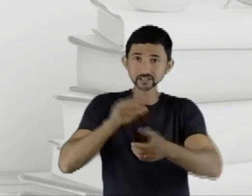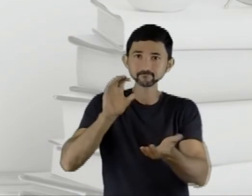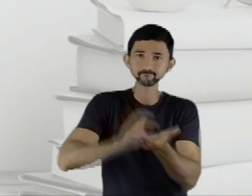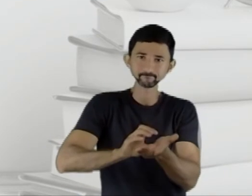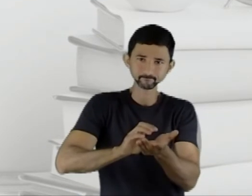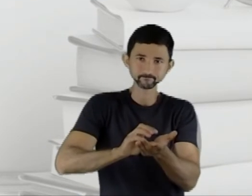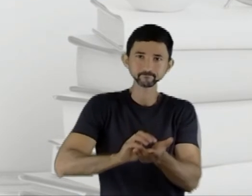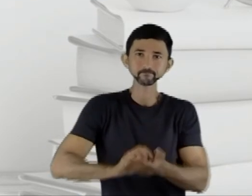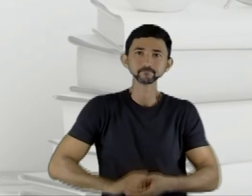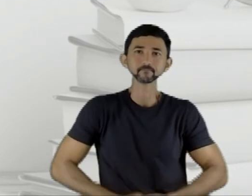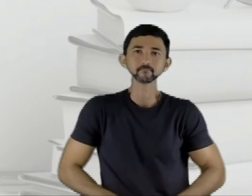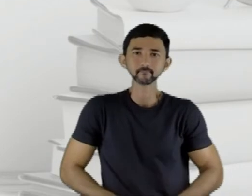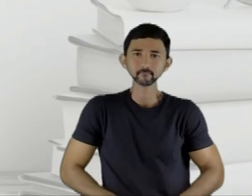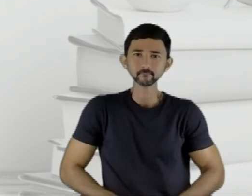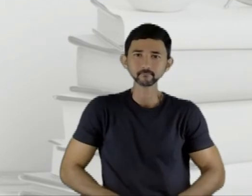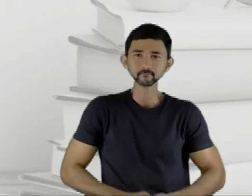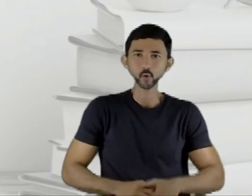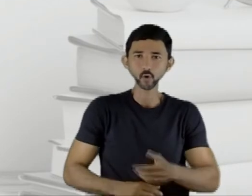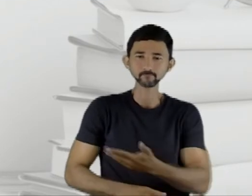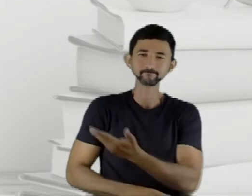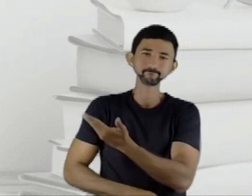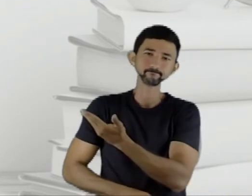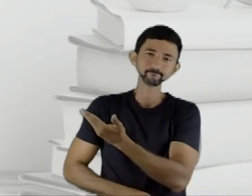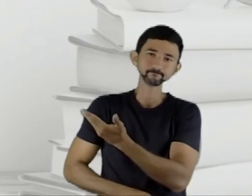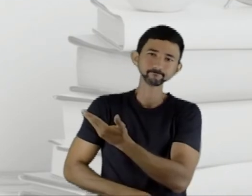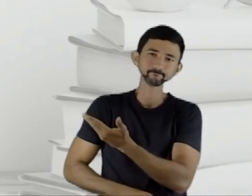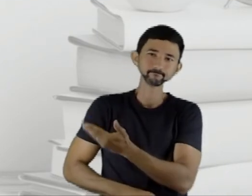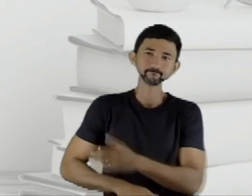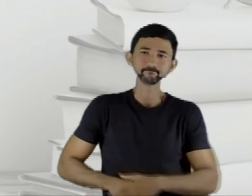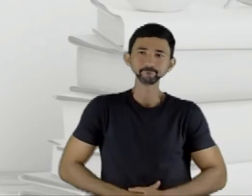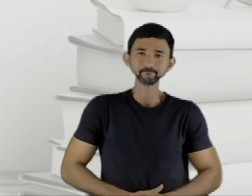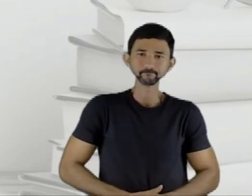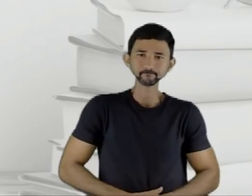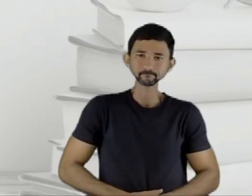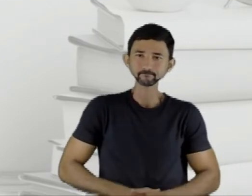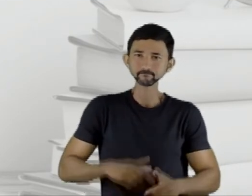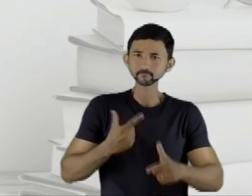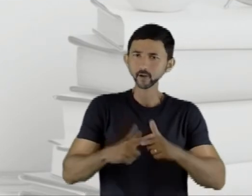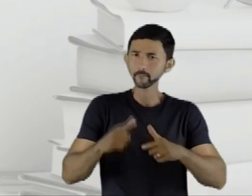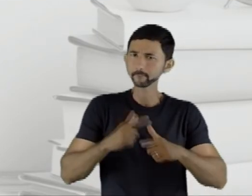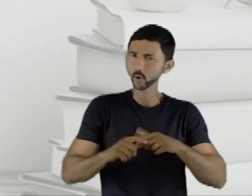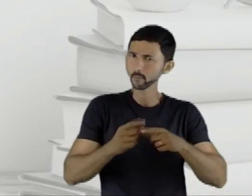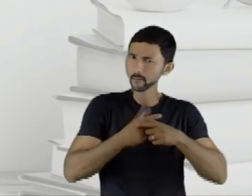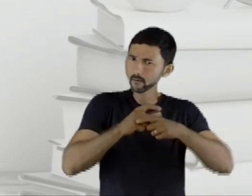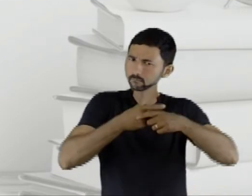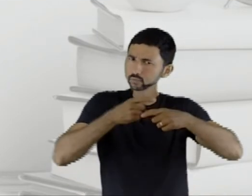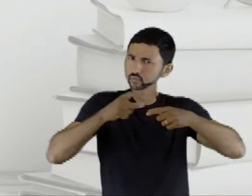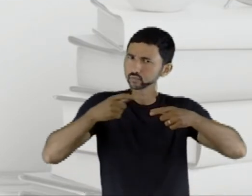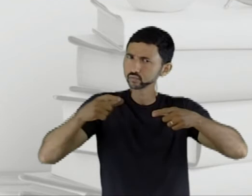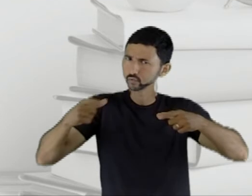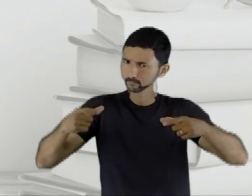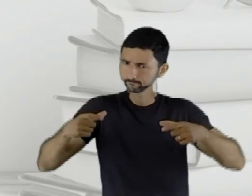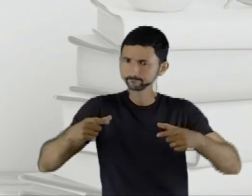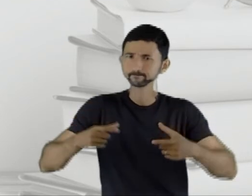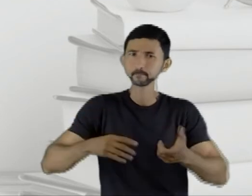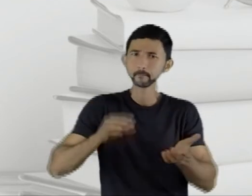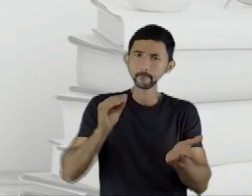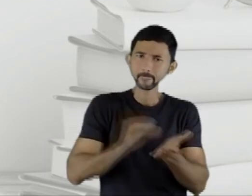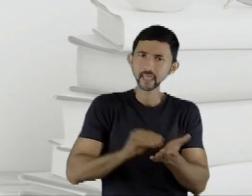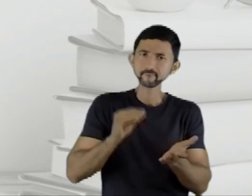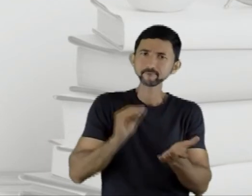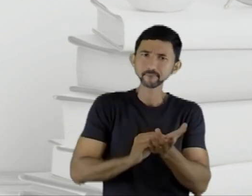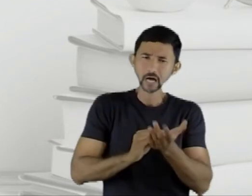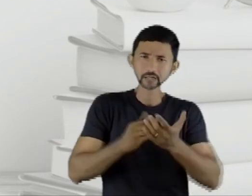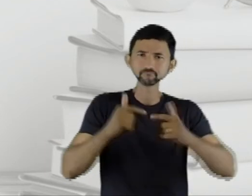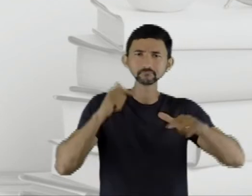isso, tá, foi um problema muito grande, porque o desemprego,